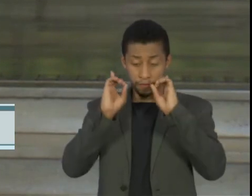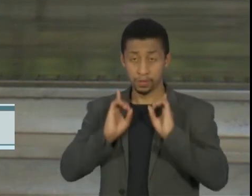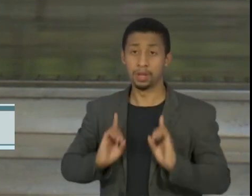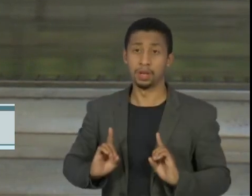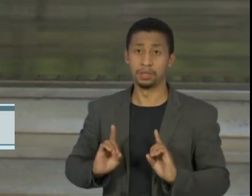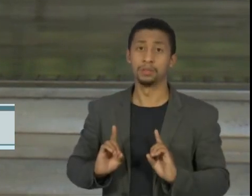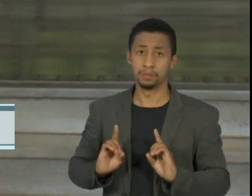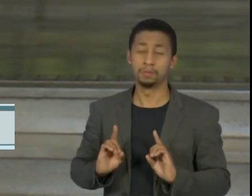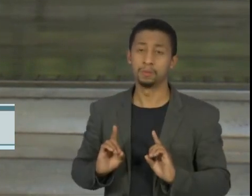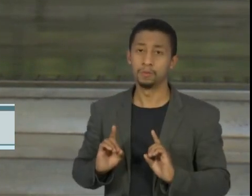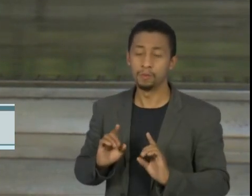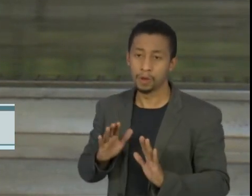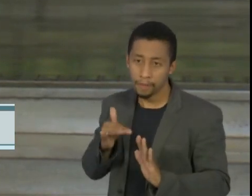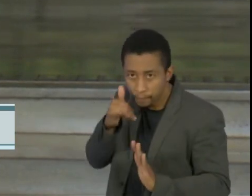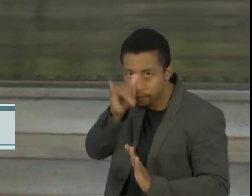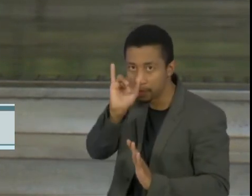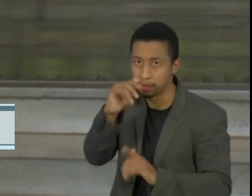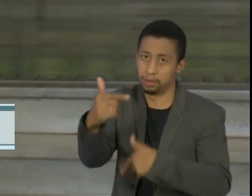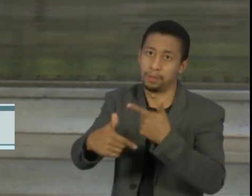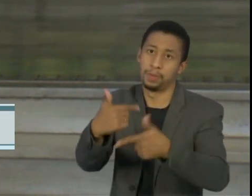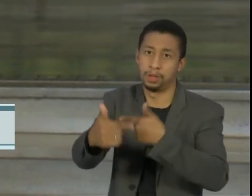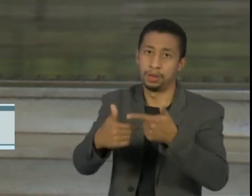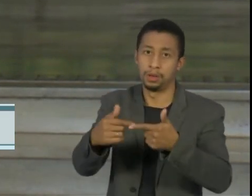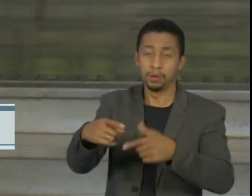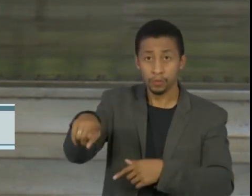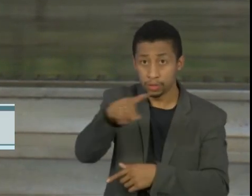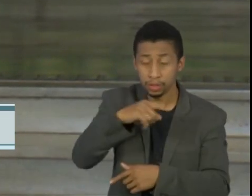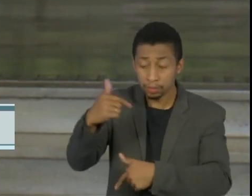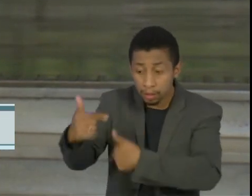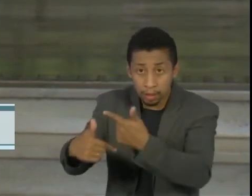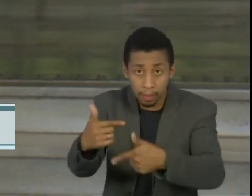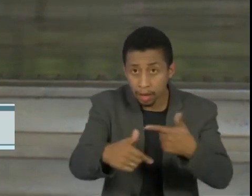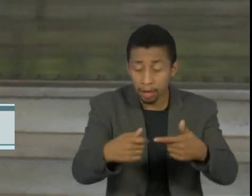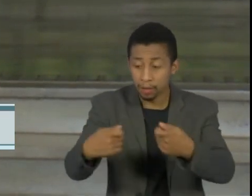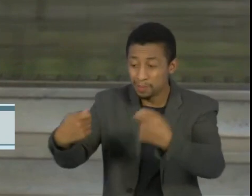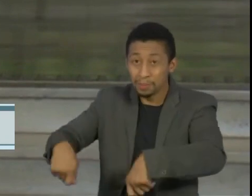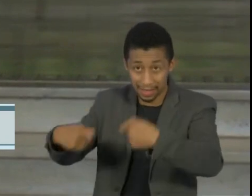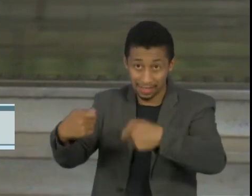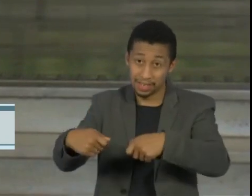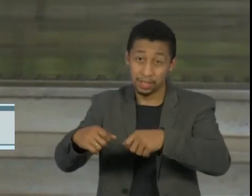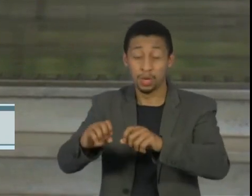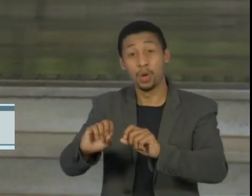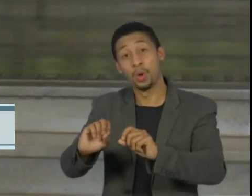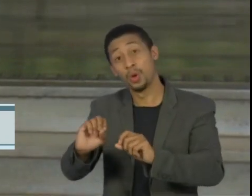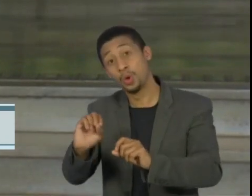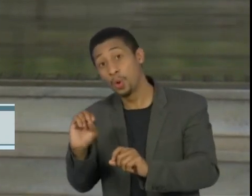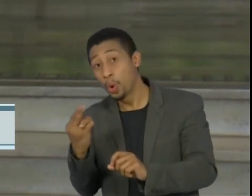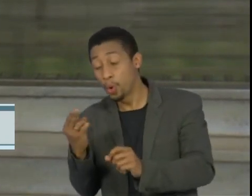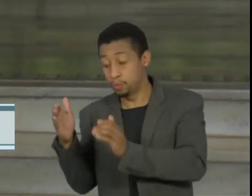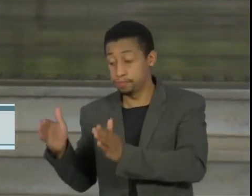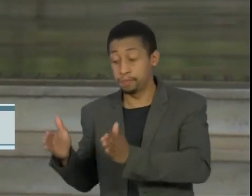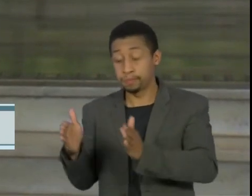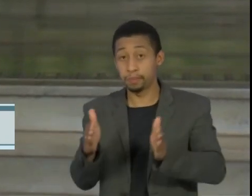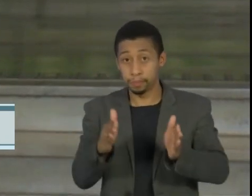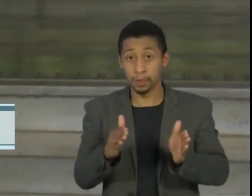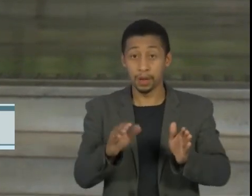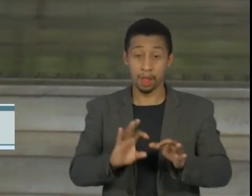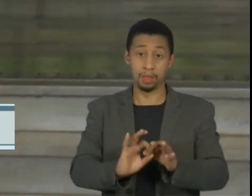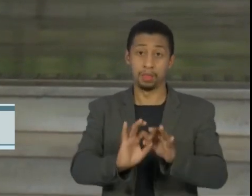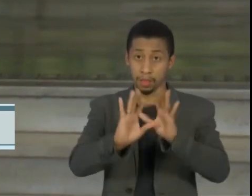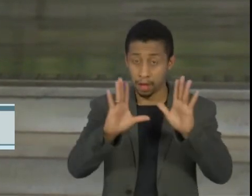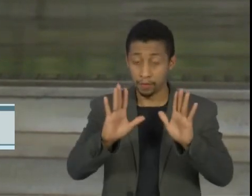deficiência. Mas aquelas que estão trabalhando ou em áreas essenciais ou porque foram autorizadas dentro do Plano São Paulo, seja na capital,